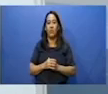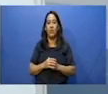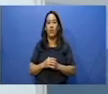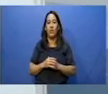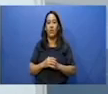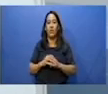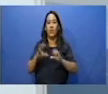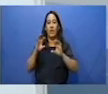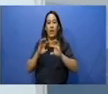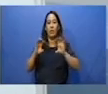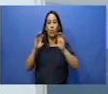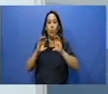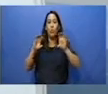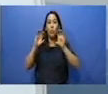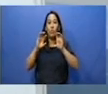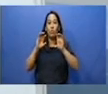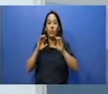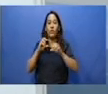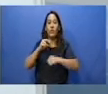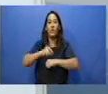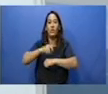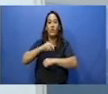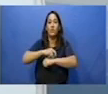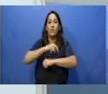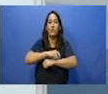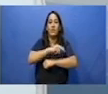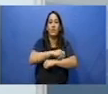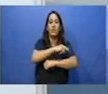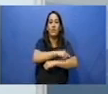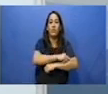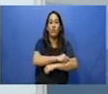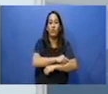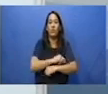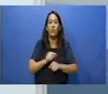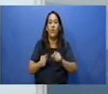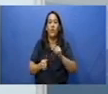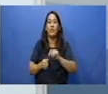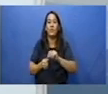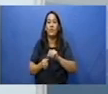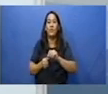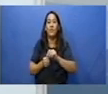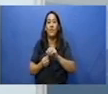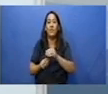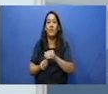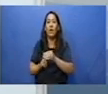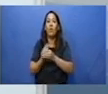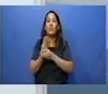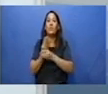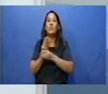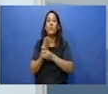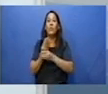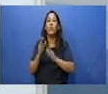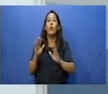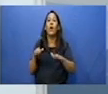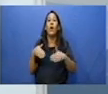hífen-se. Na onde que ela começou? No Paraguai.